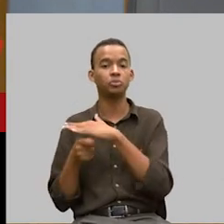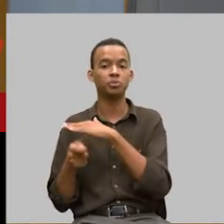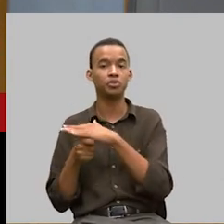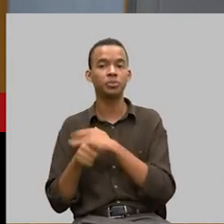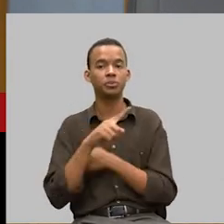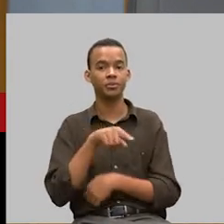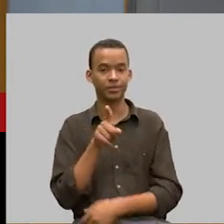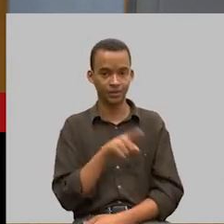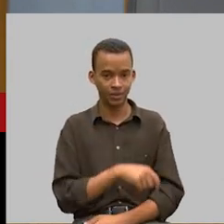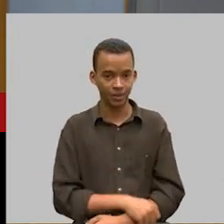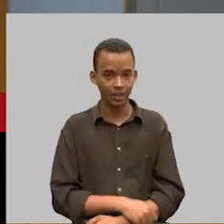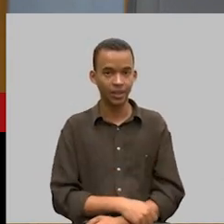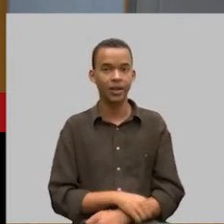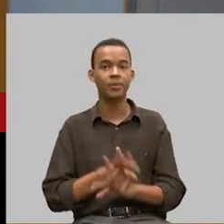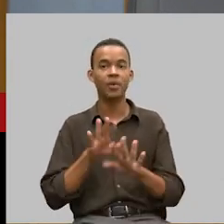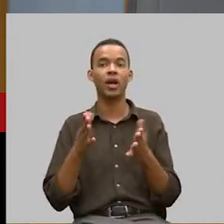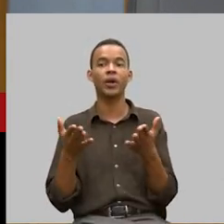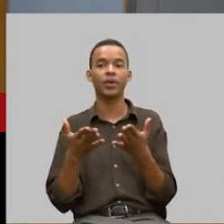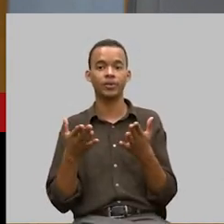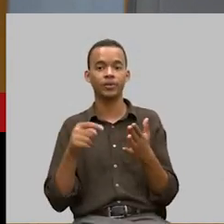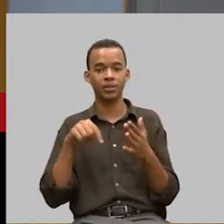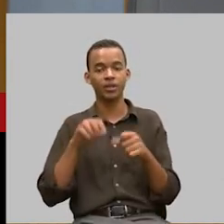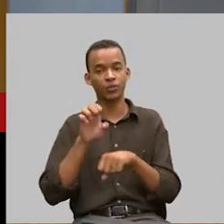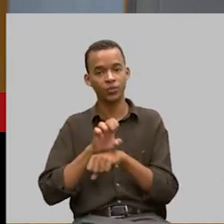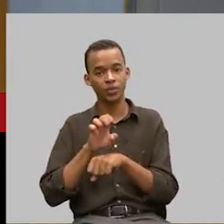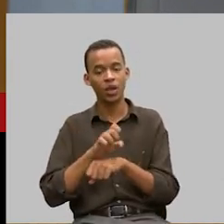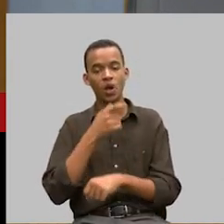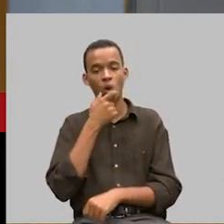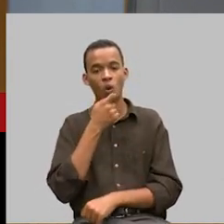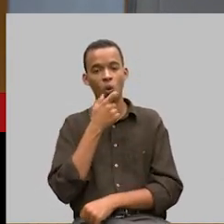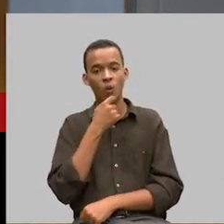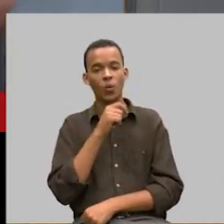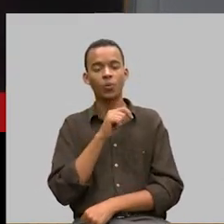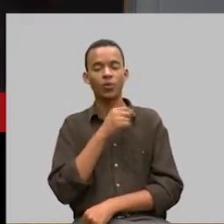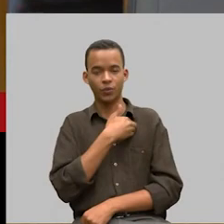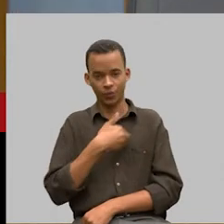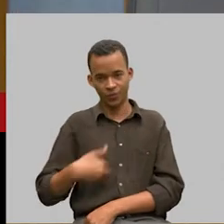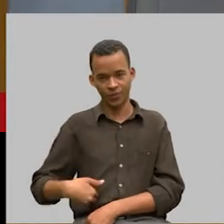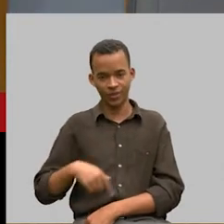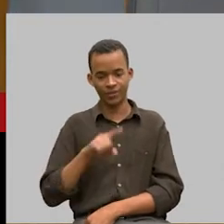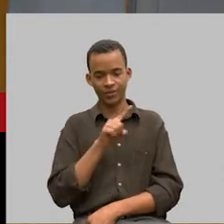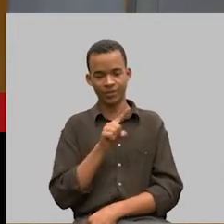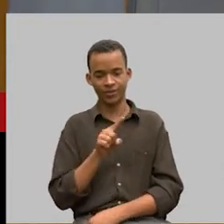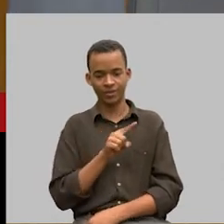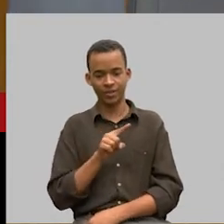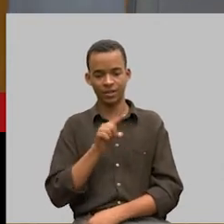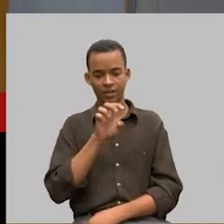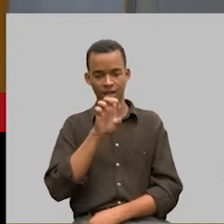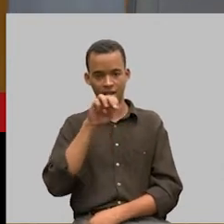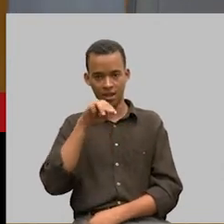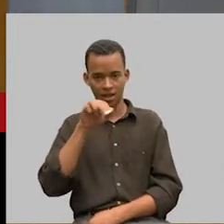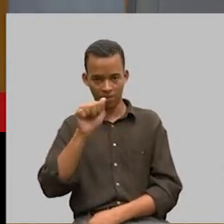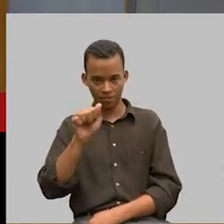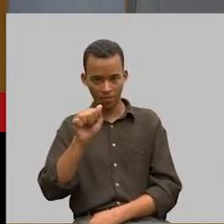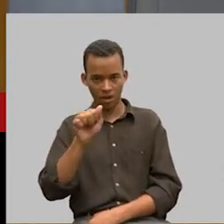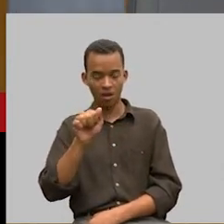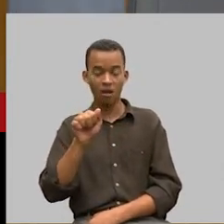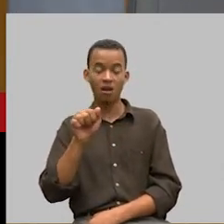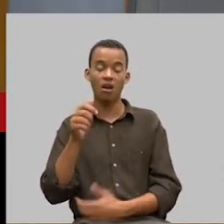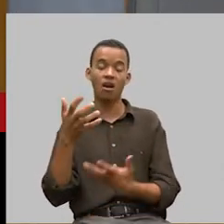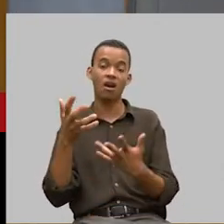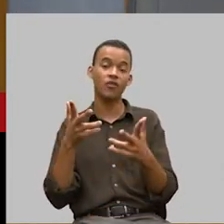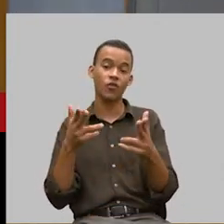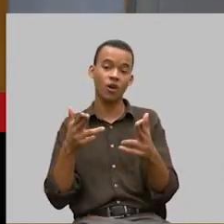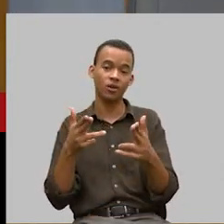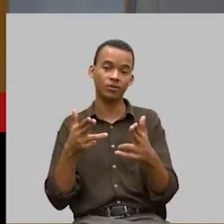Zema quer fazer a mesma coisa em Minas Gerais então é difícil a gente tá aqui construindo com pauta